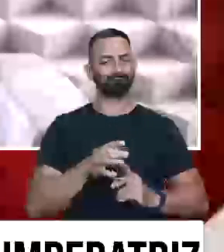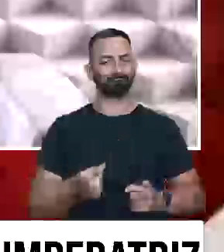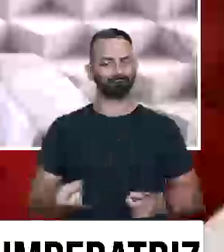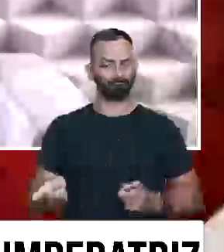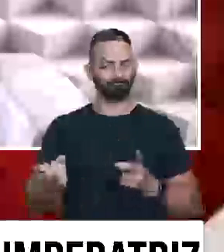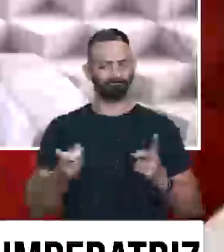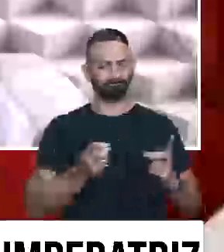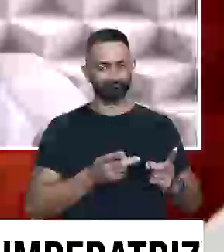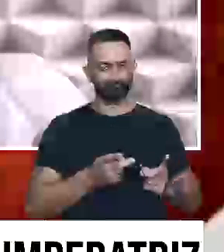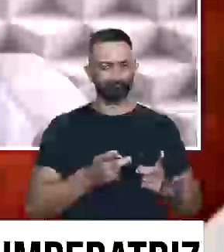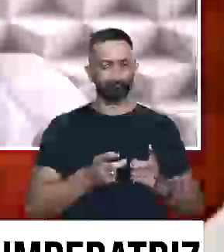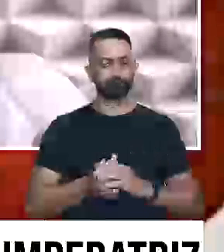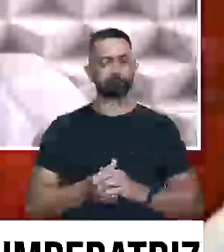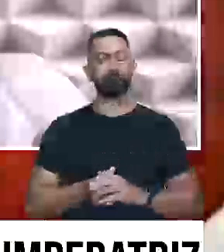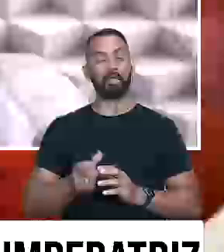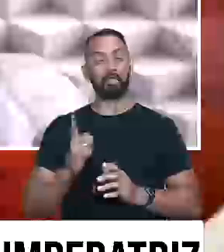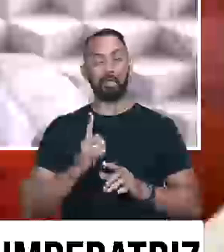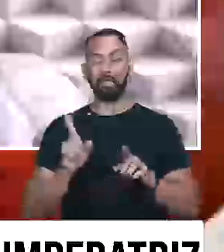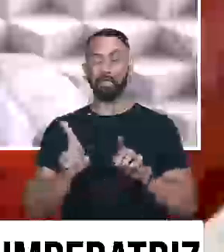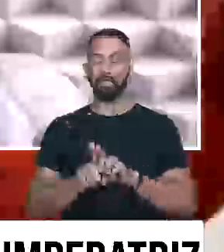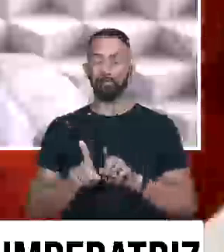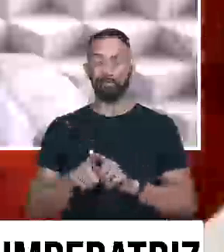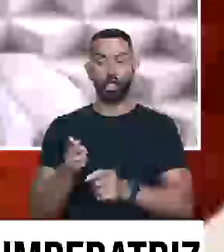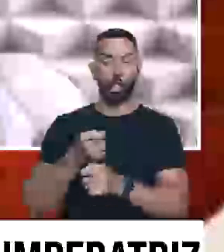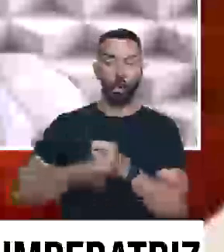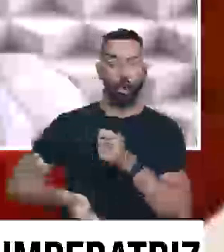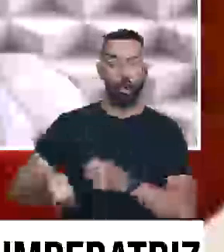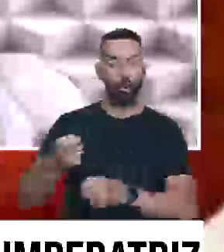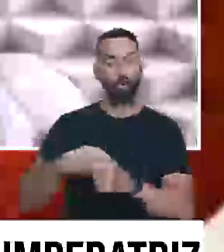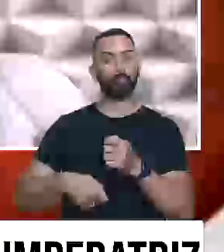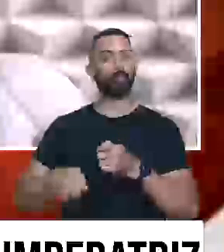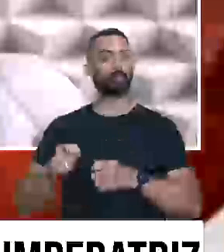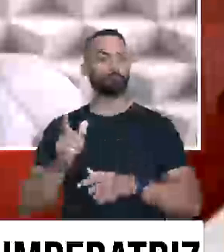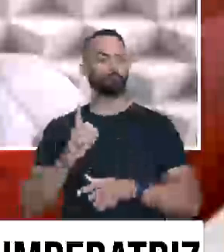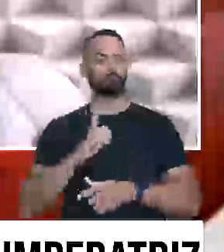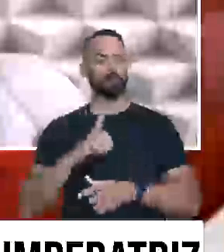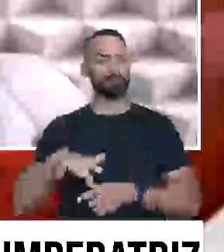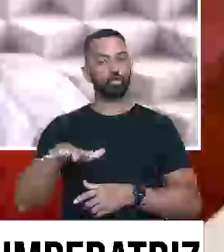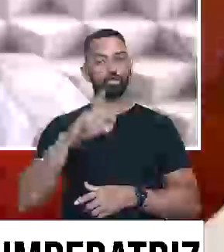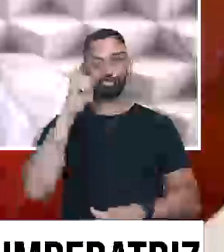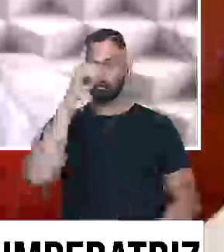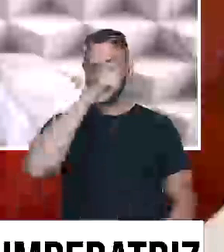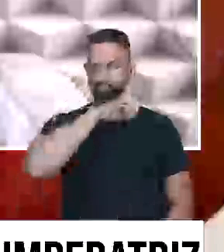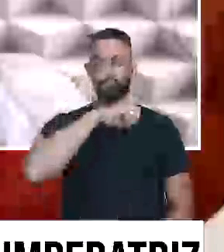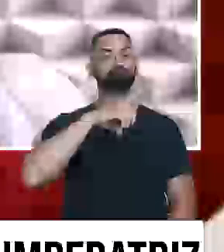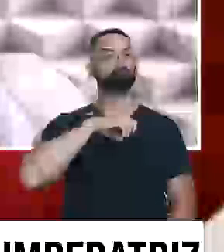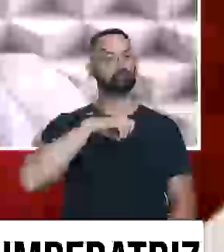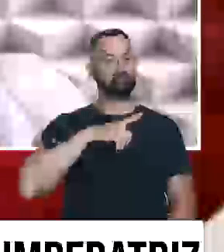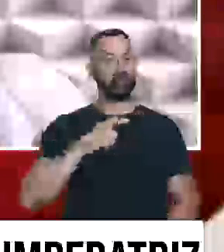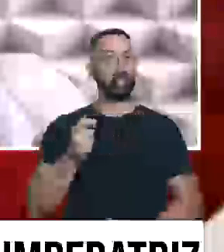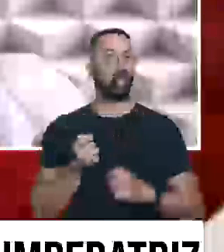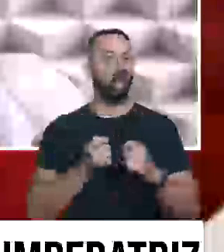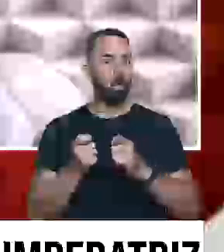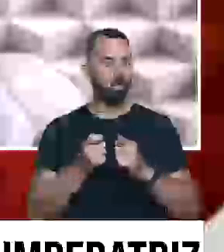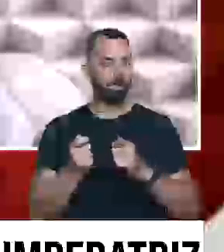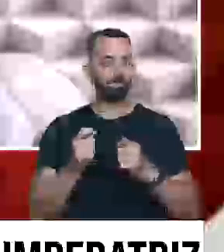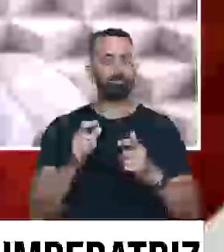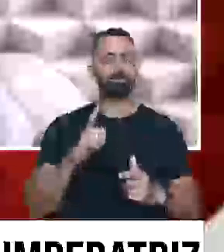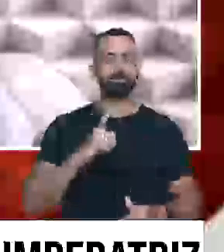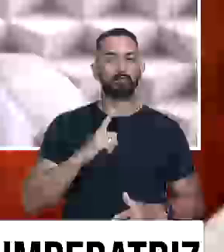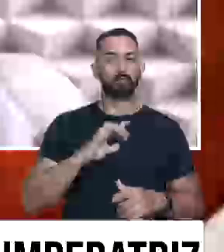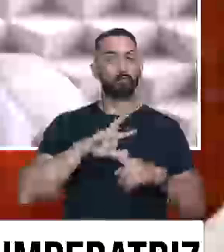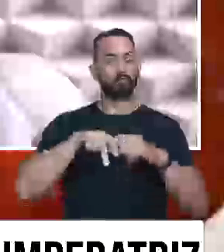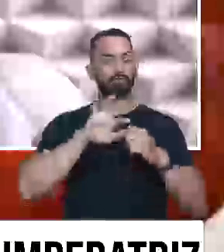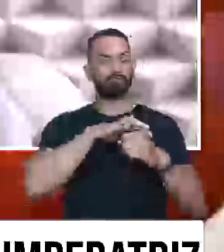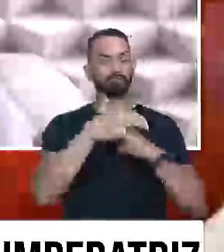tipo de acontecimento. Aí, do outro lado, tem as questões econômicas, financeiras, das dificuldades que a gente está passando, né, todo